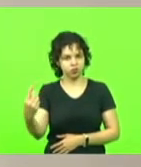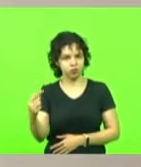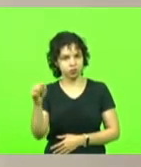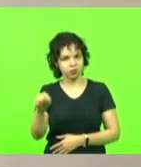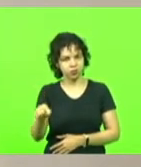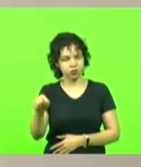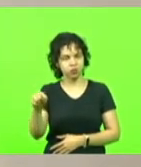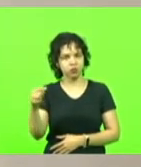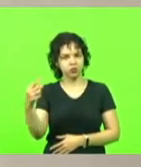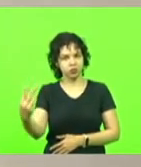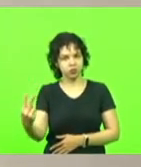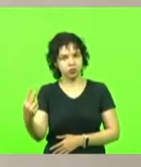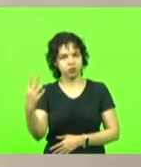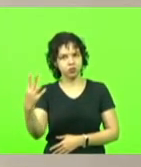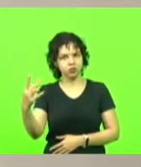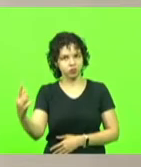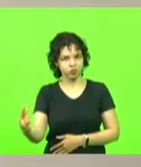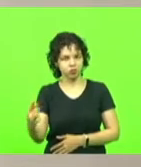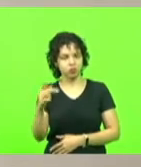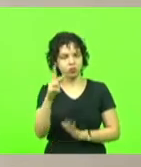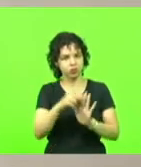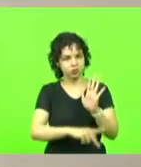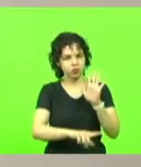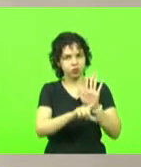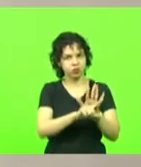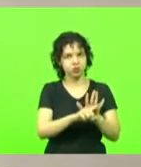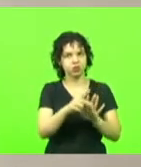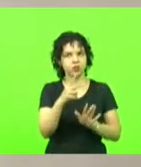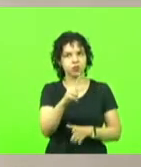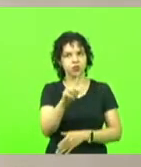0.281.2/2021 e projeto de lei PL